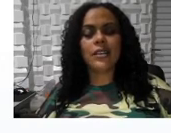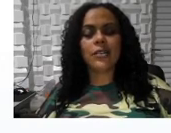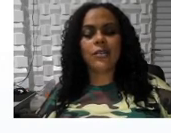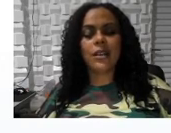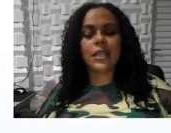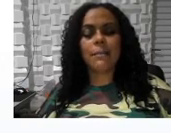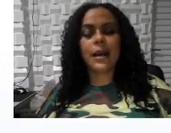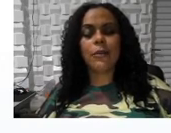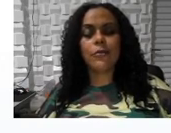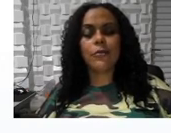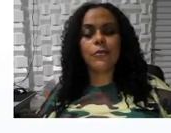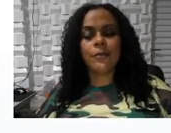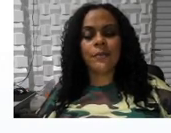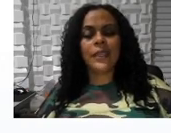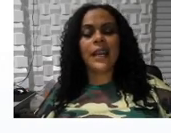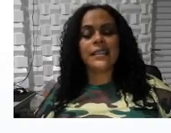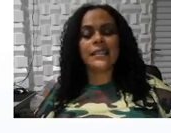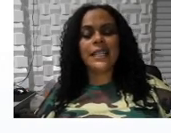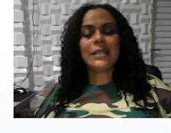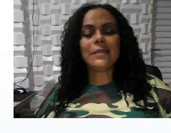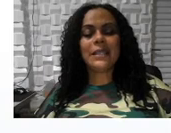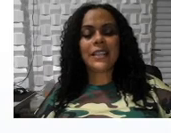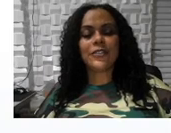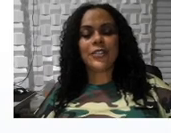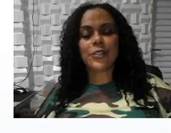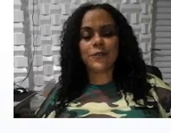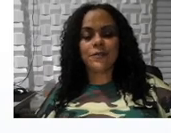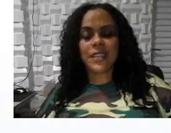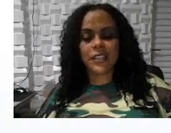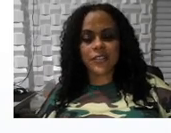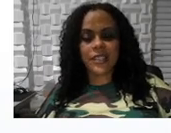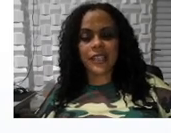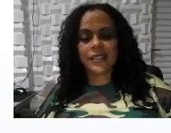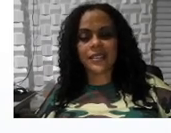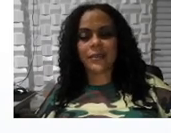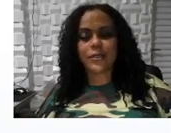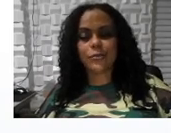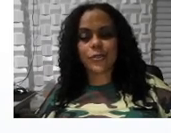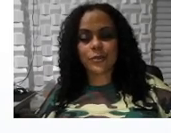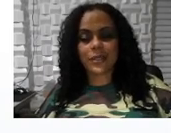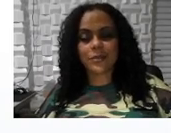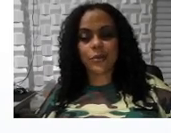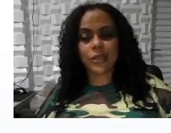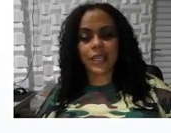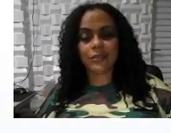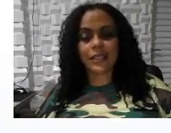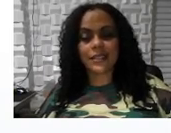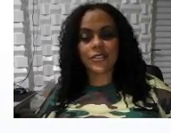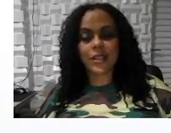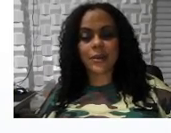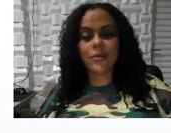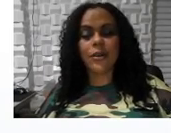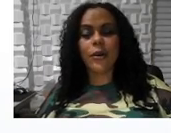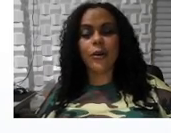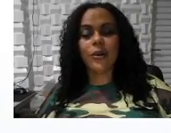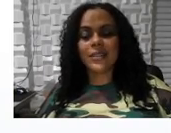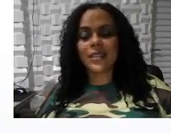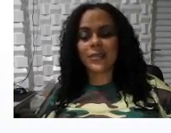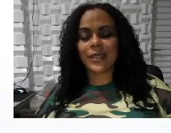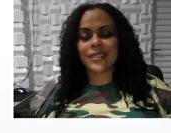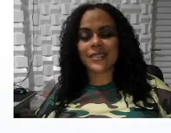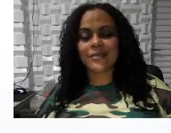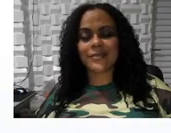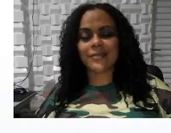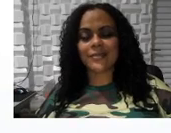e bauru. As sílabas pintadinhas de verde, elas são as últimas, portanto, elas se chamam oxítonas.